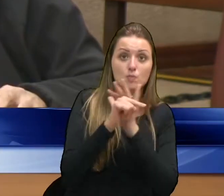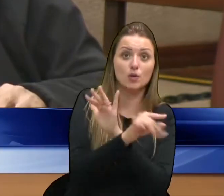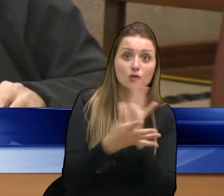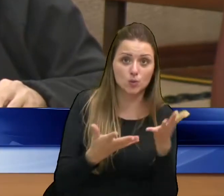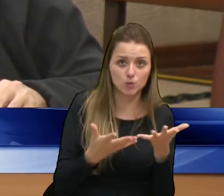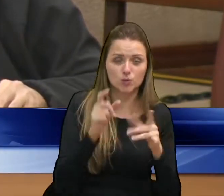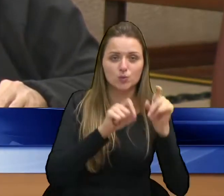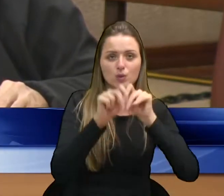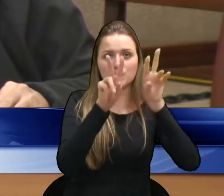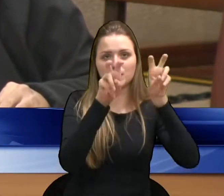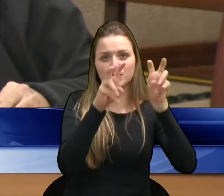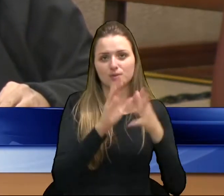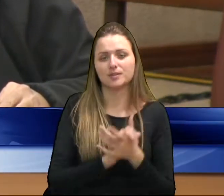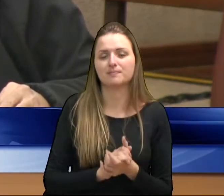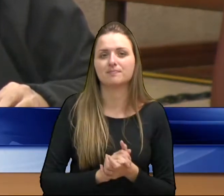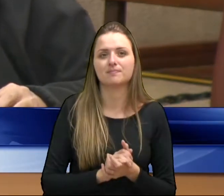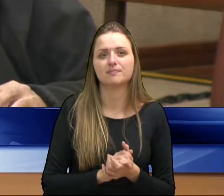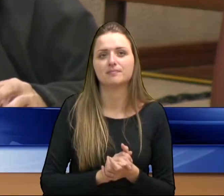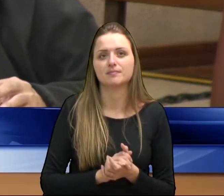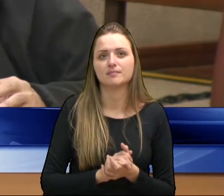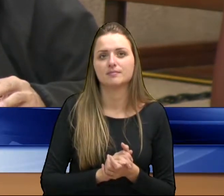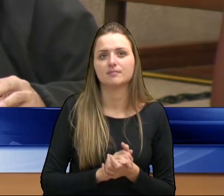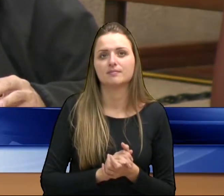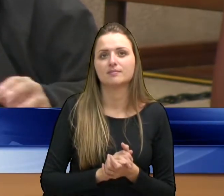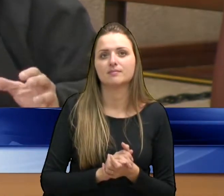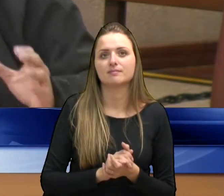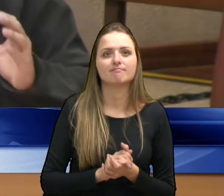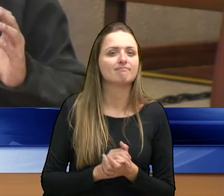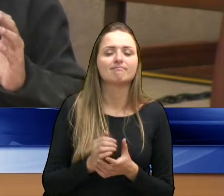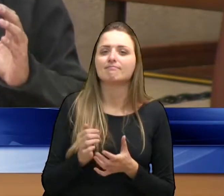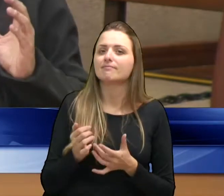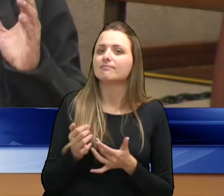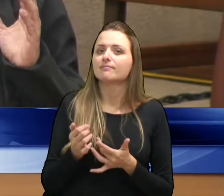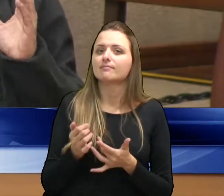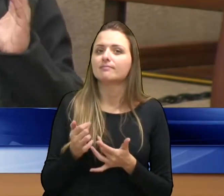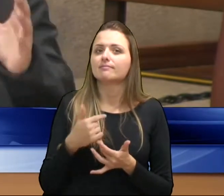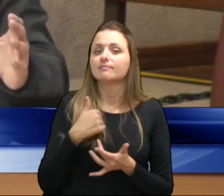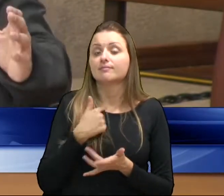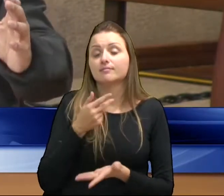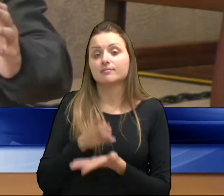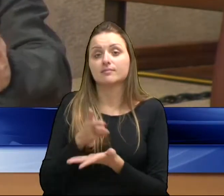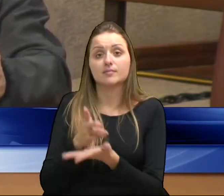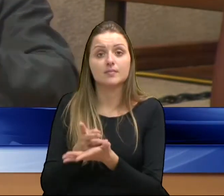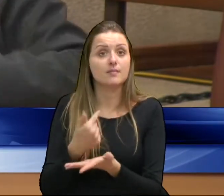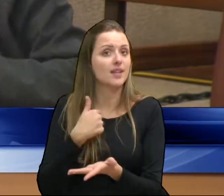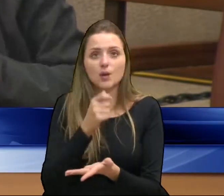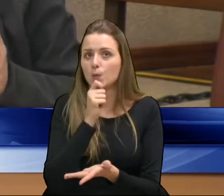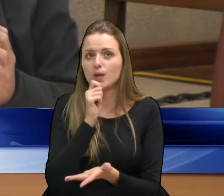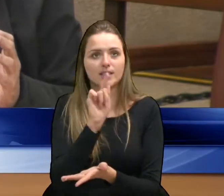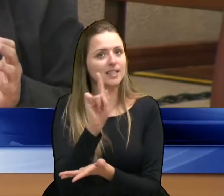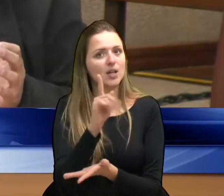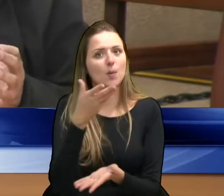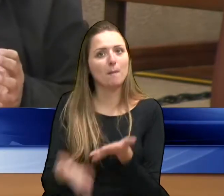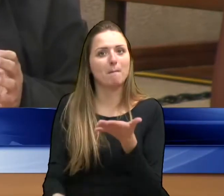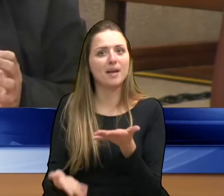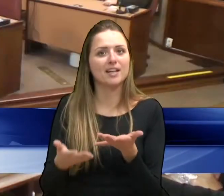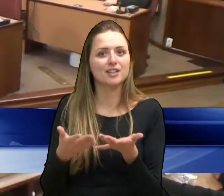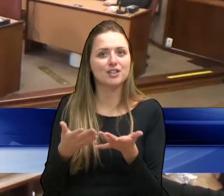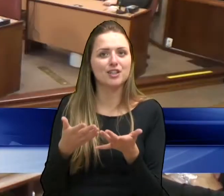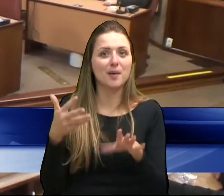esse assunto, né? E assim, não dá, eu ainda não perdi o cacuete de estar no poder